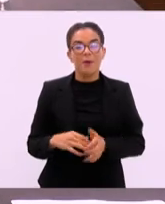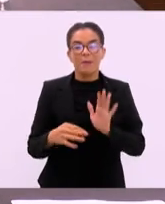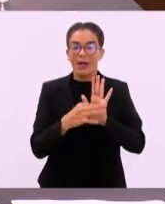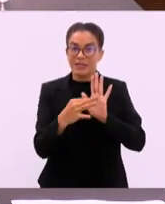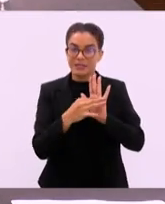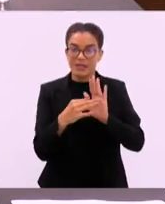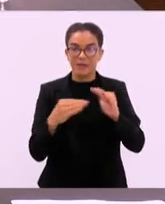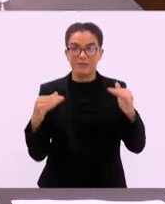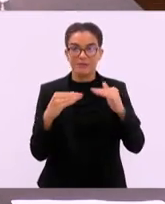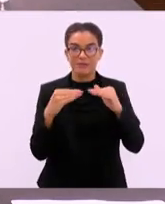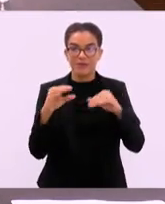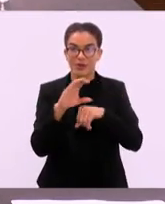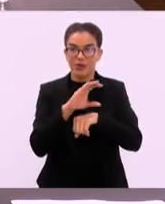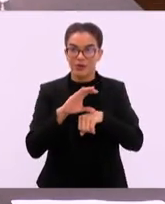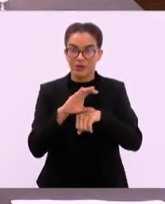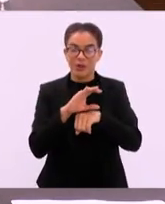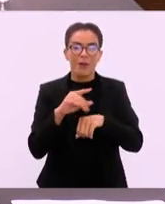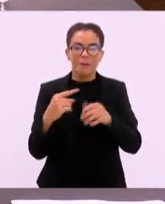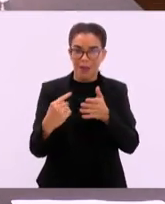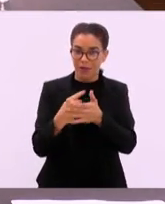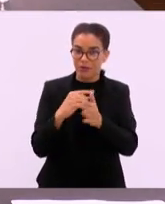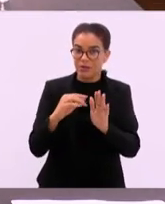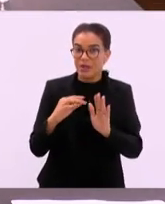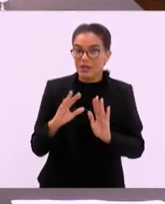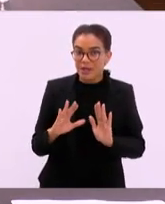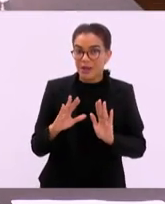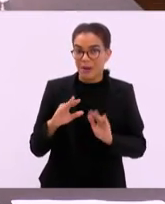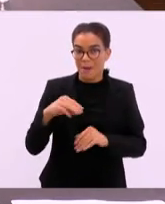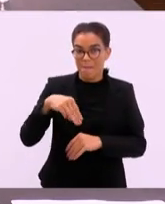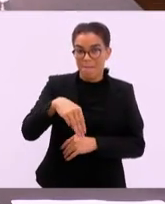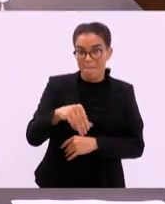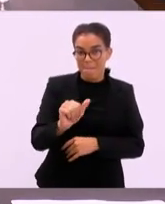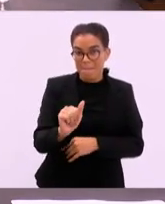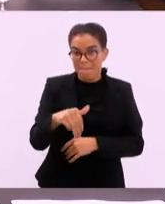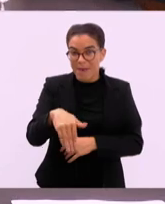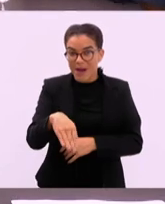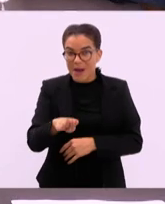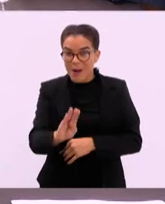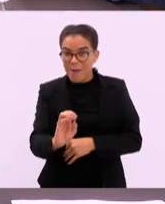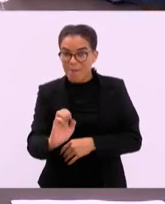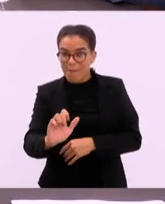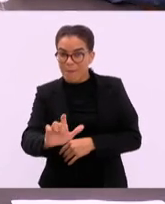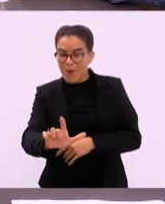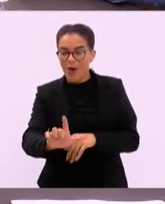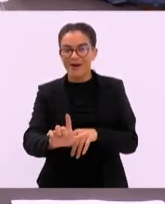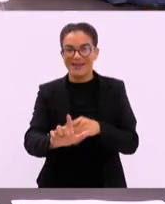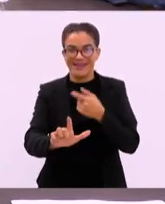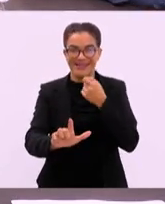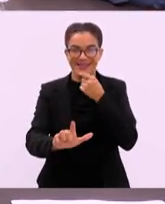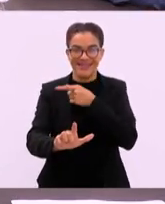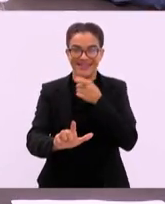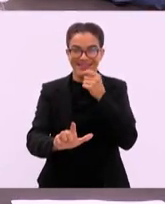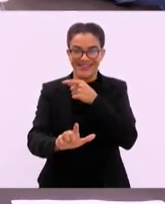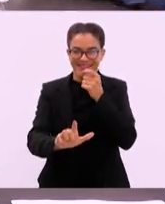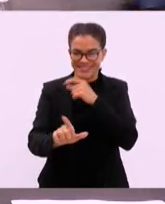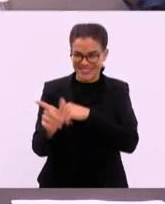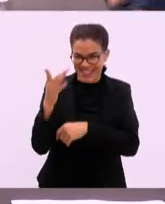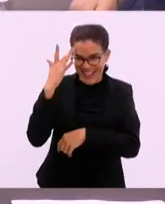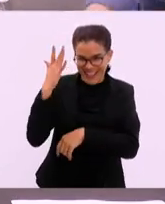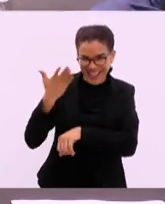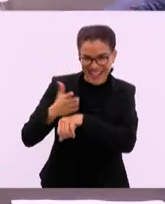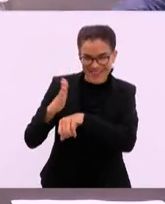pela constitucionalidade. Antes que perguntem, o mambol... Pô, mas será que o BNH é praticante de